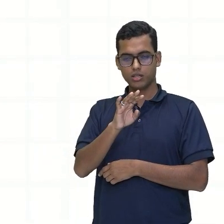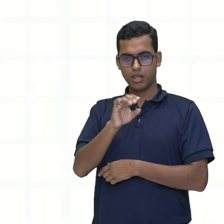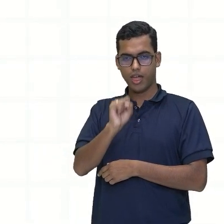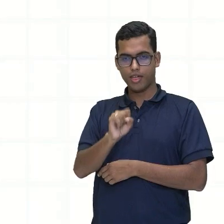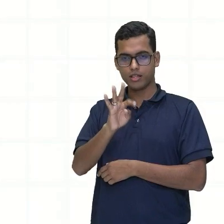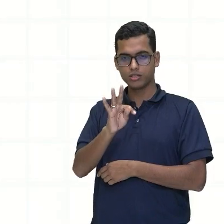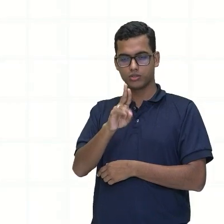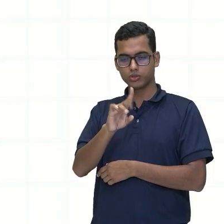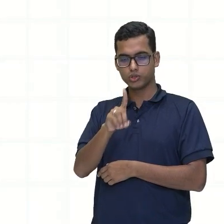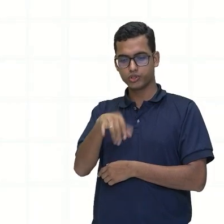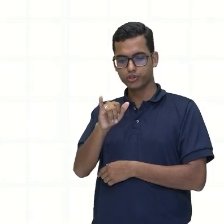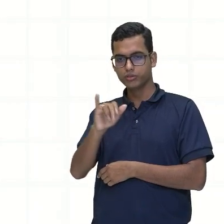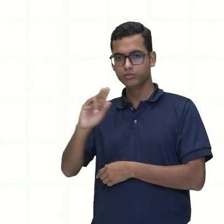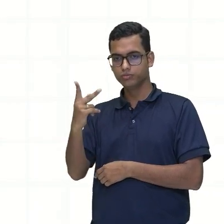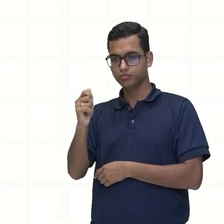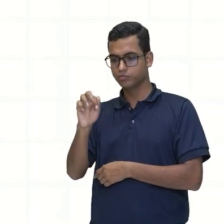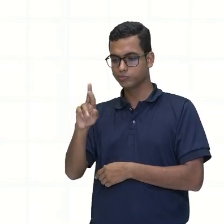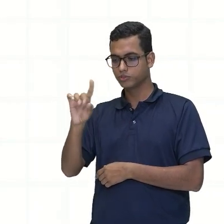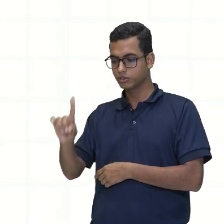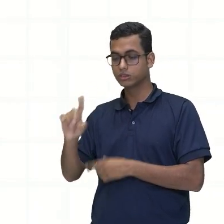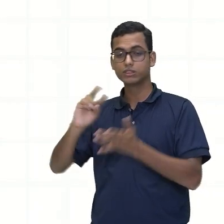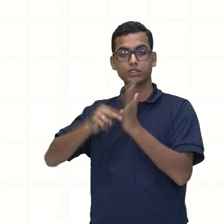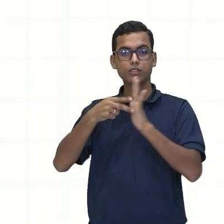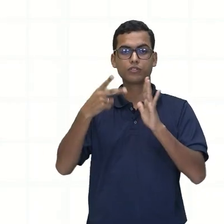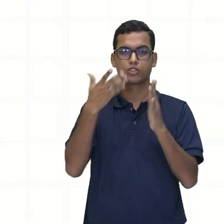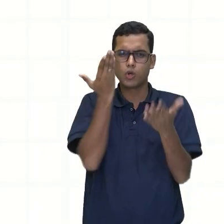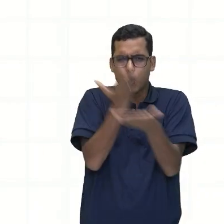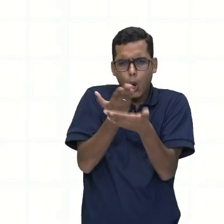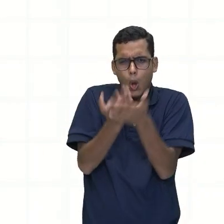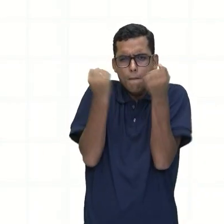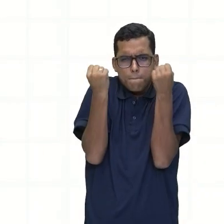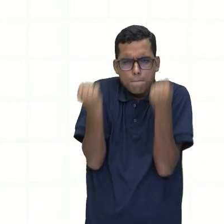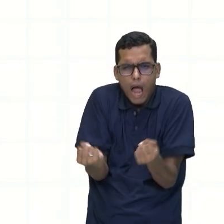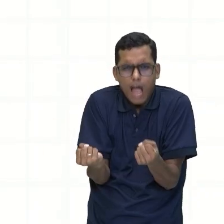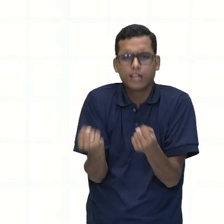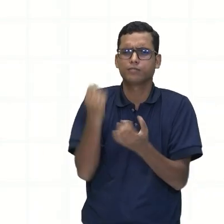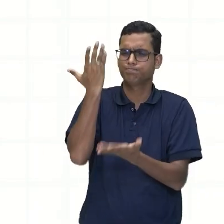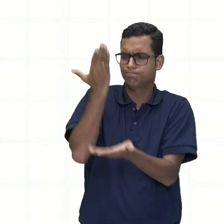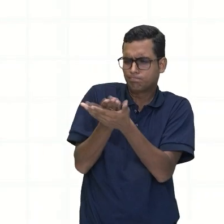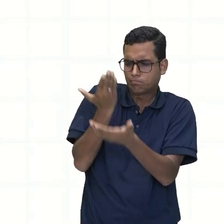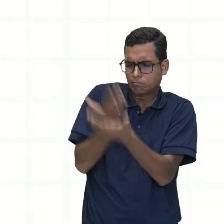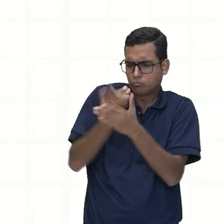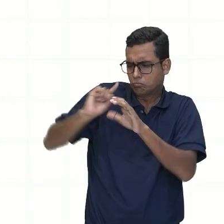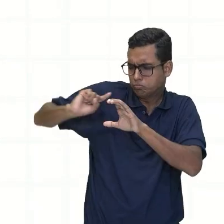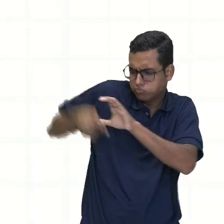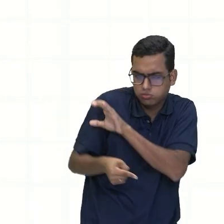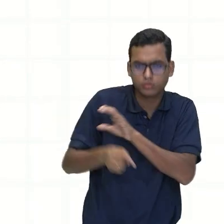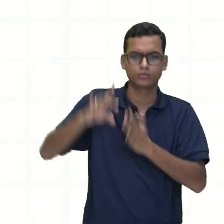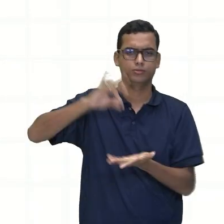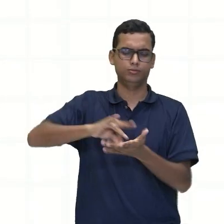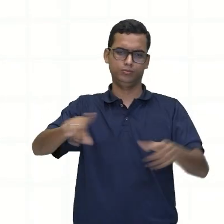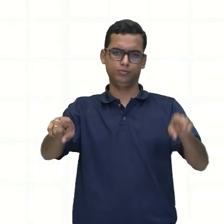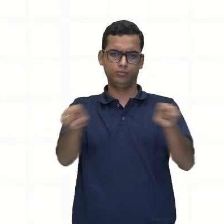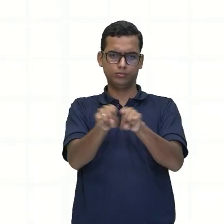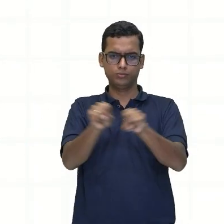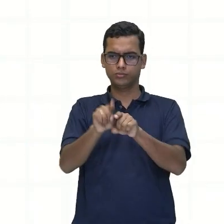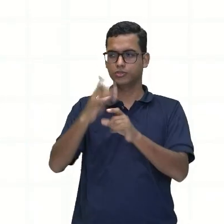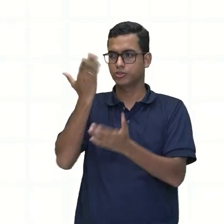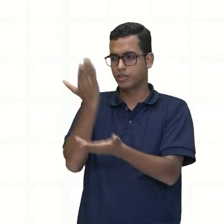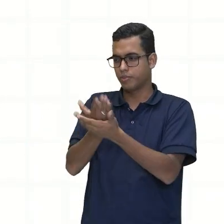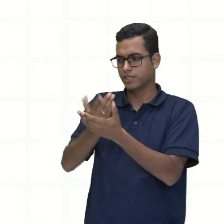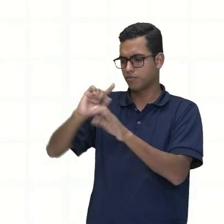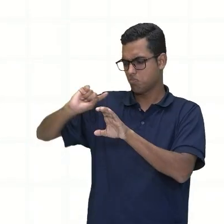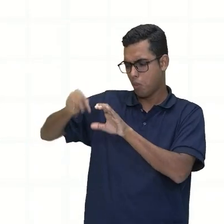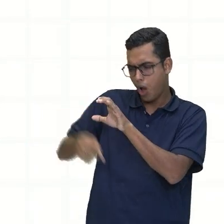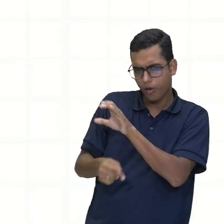hard. Então, na nossa fala aqui, Hey Victoria, oi Vitória. Hey Sammy, I can't go to the party tonight.